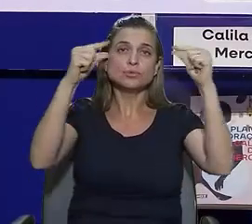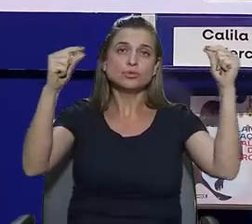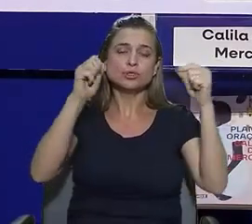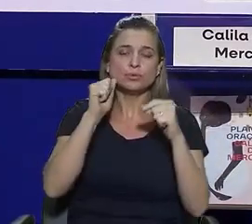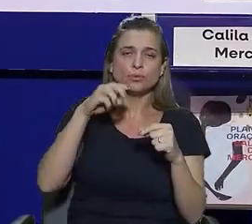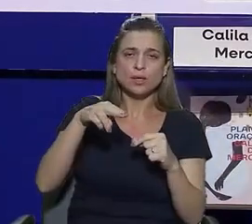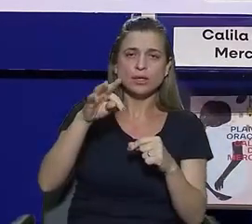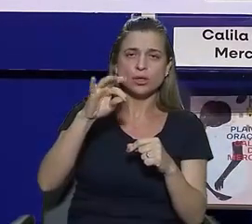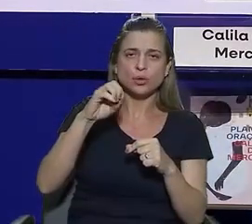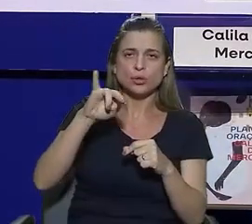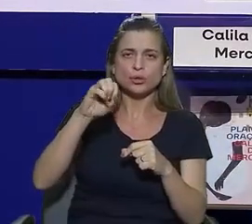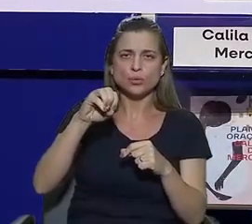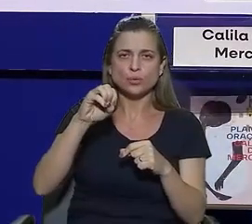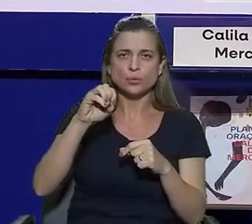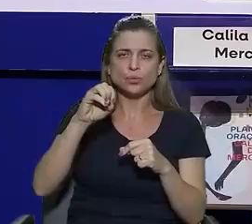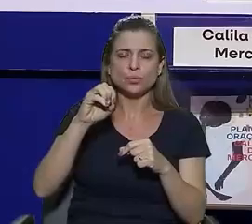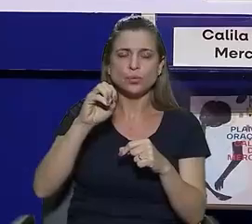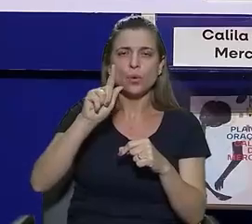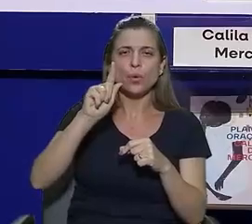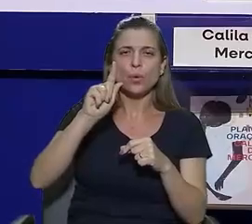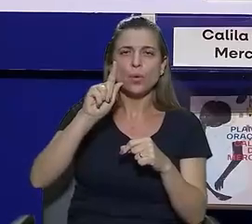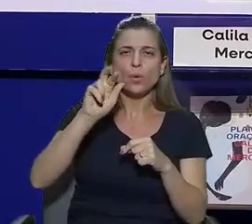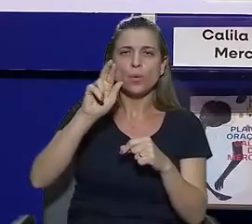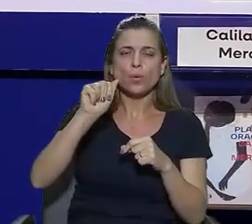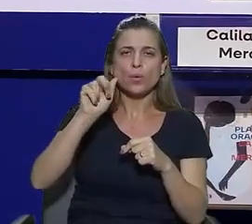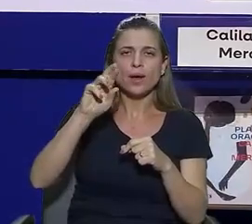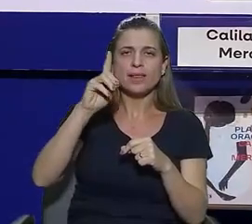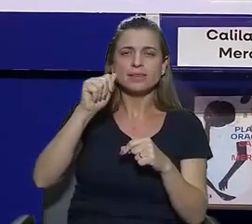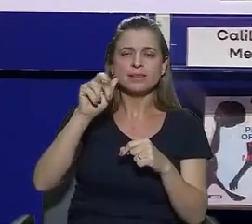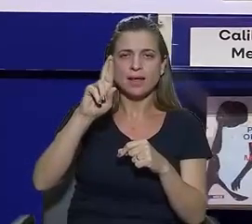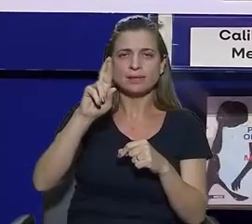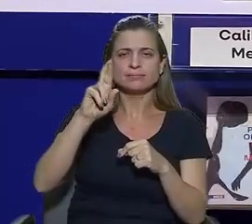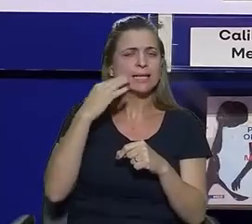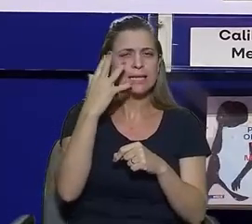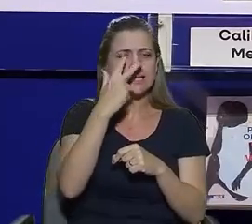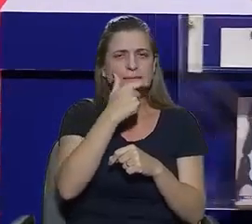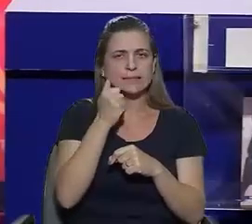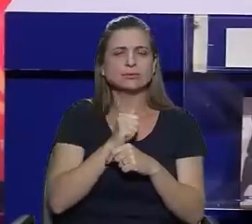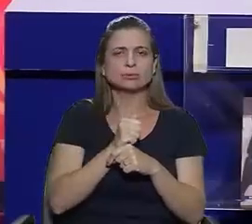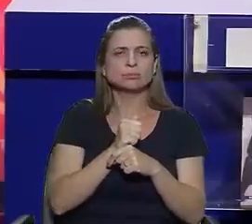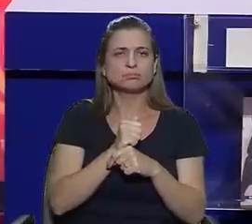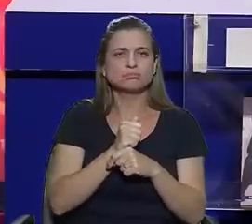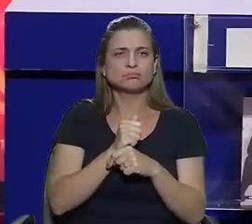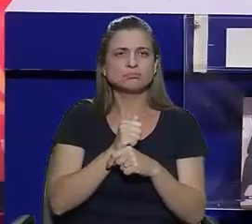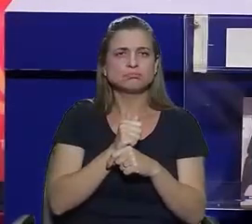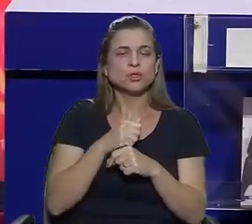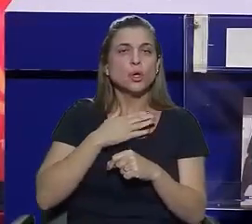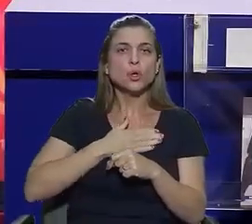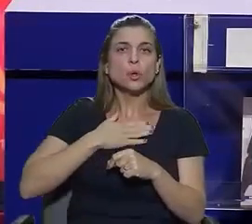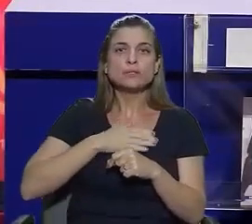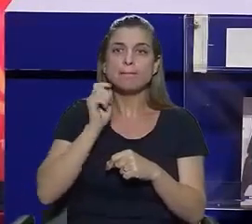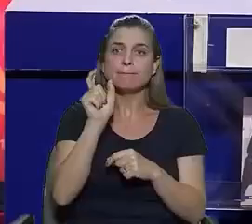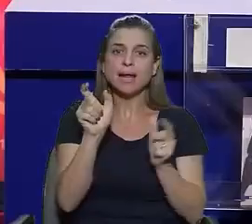Guardar. Acho coisa linda, guardar. Eu digo, a gente gosta muito de palavras ficando juntas uma